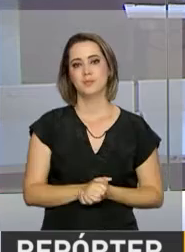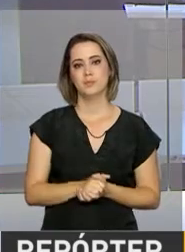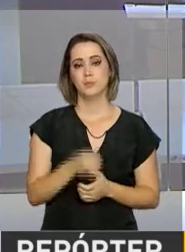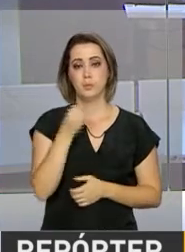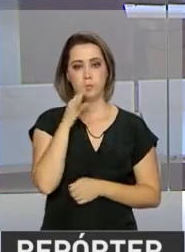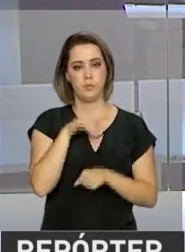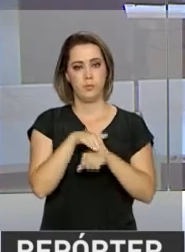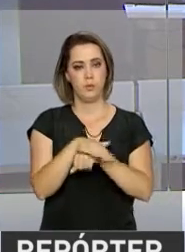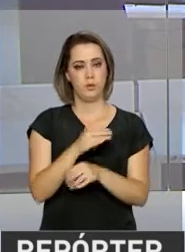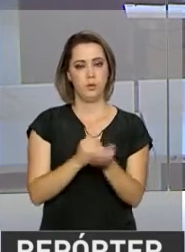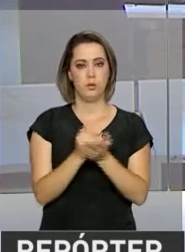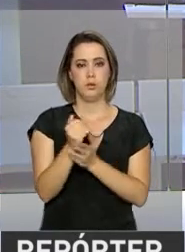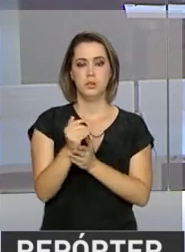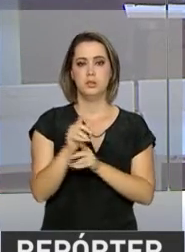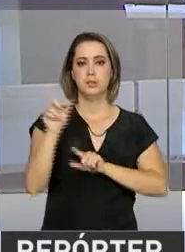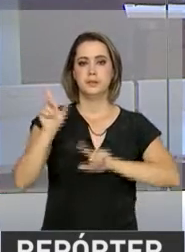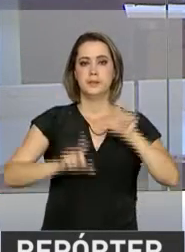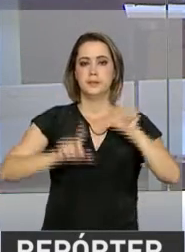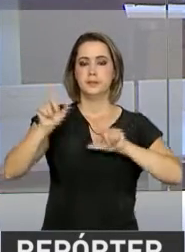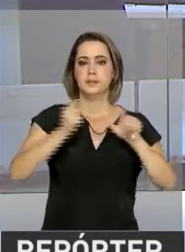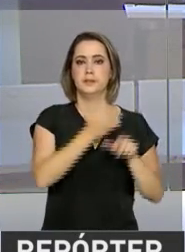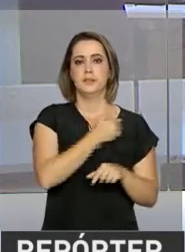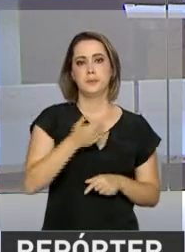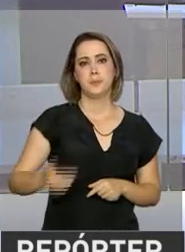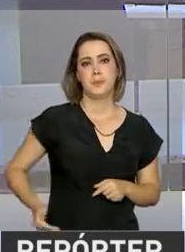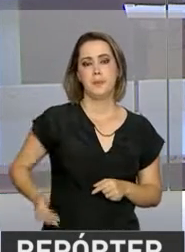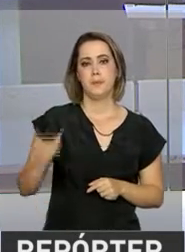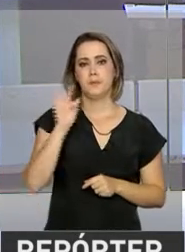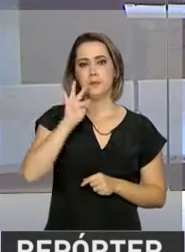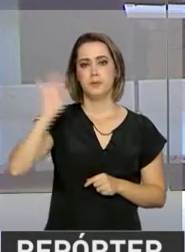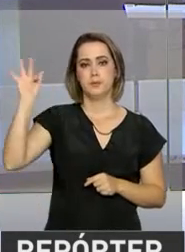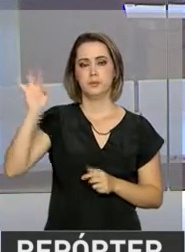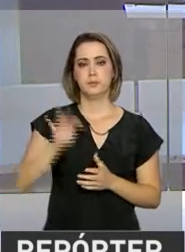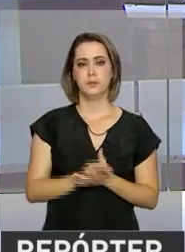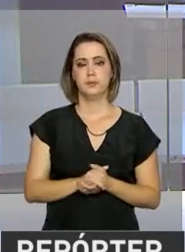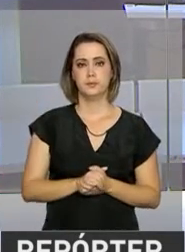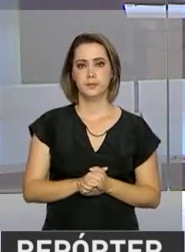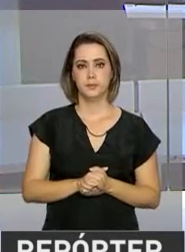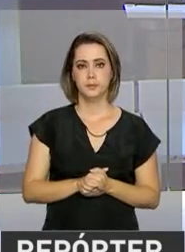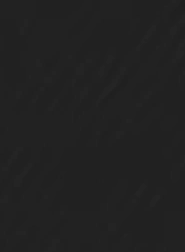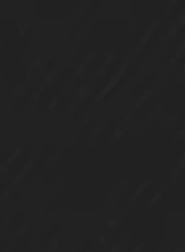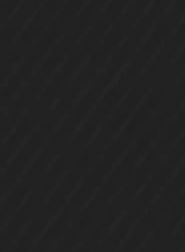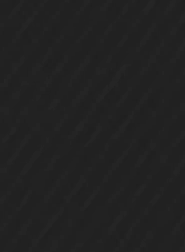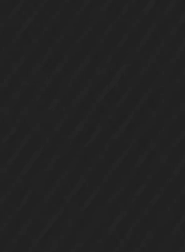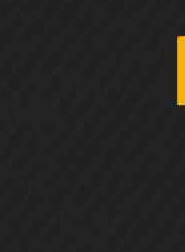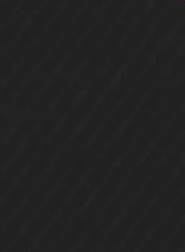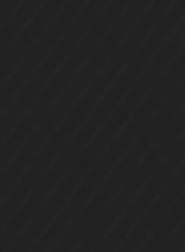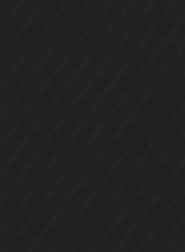Uma boa noite para você, continue com a gente aqui na NBR, a TV do Governo Federal.